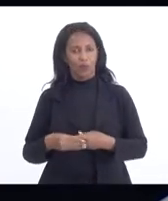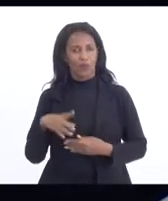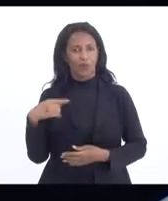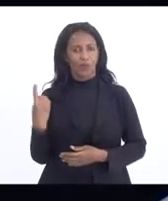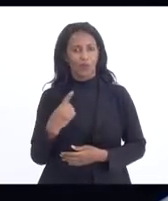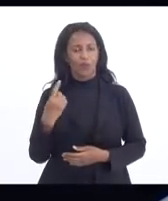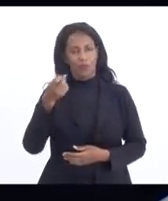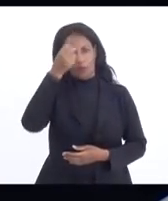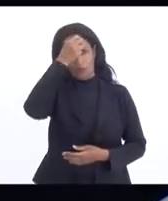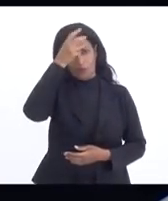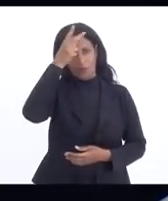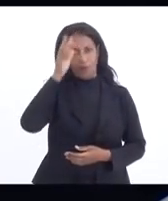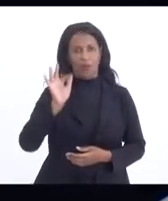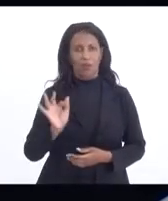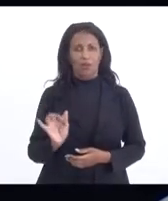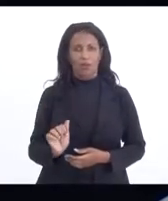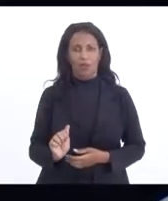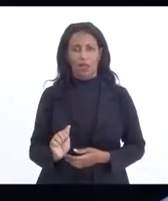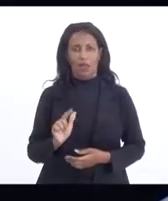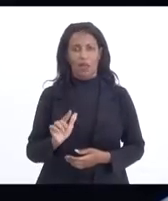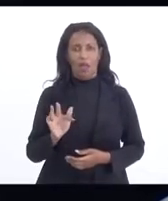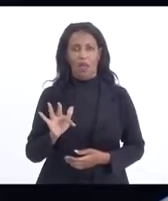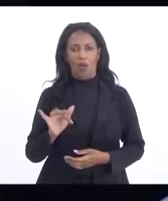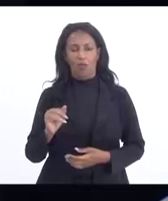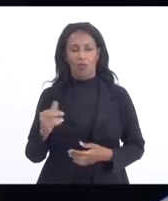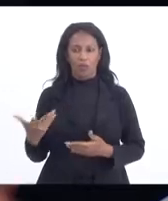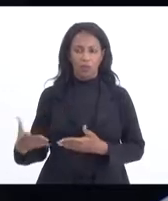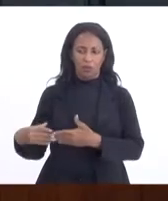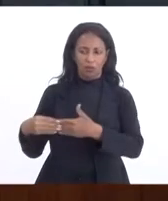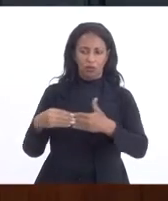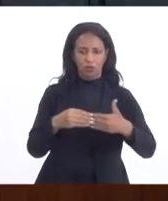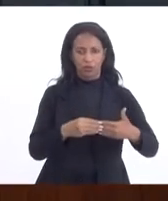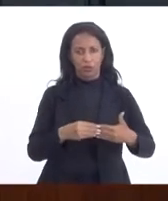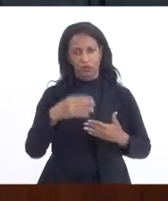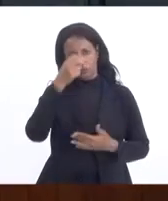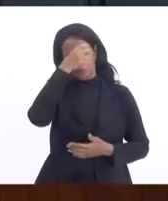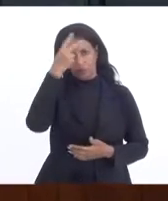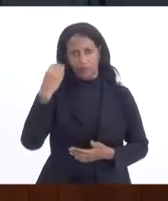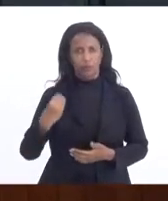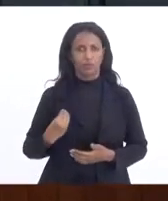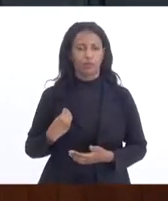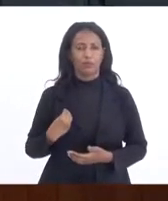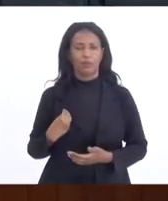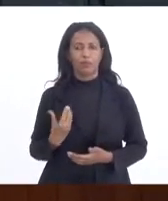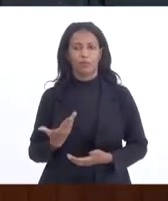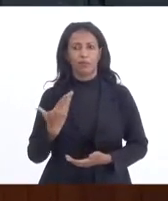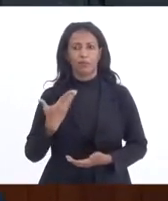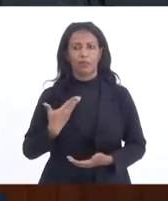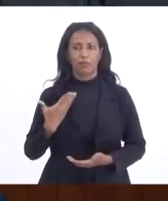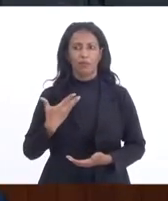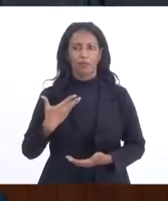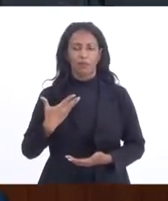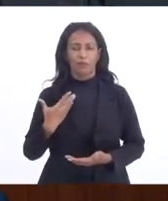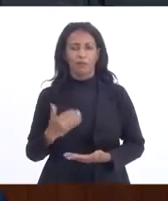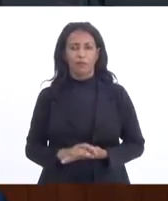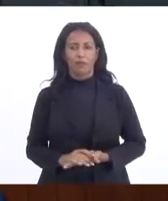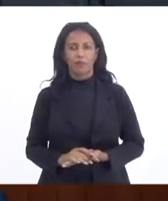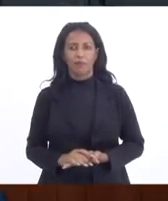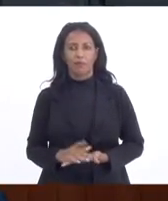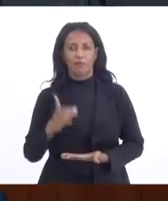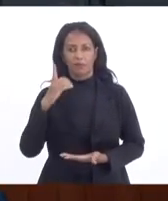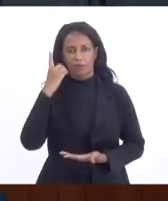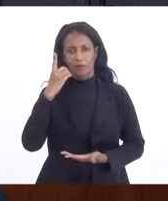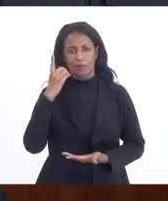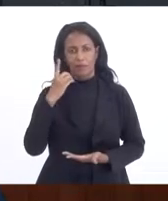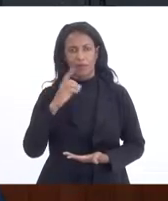nosso prefeito Alfredão, eu saúdo todos os prefeitos presentes, saudando meu amigo, o nosso